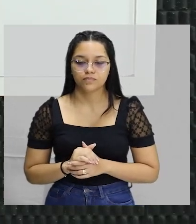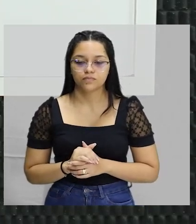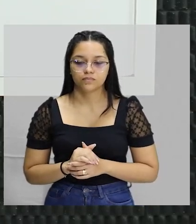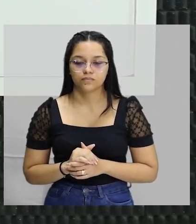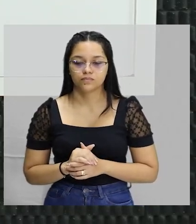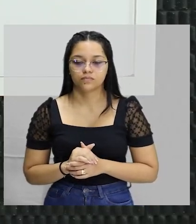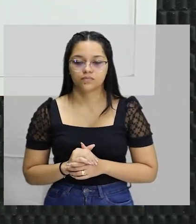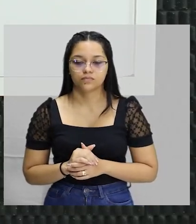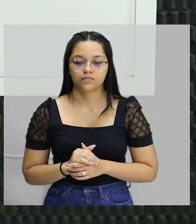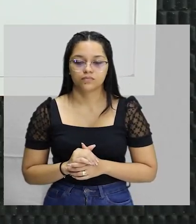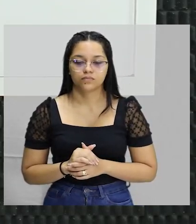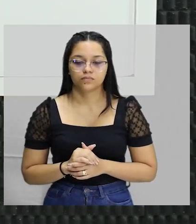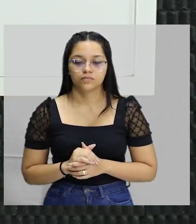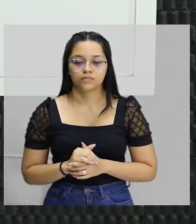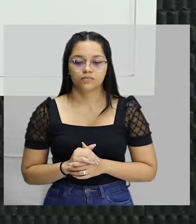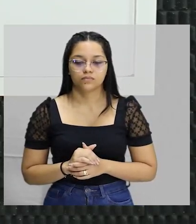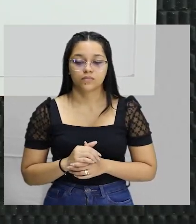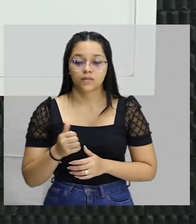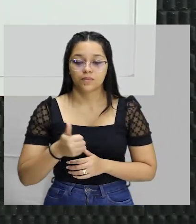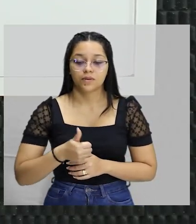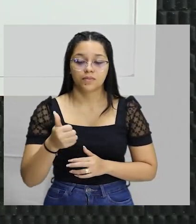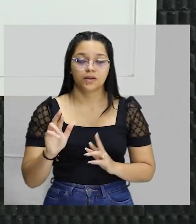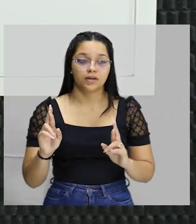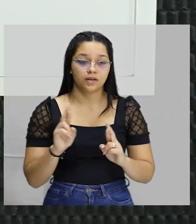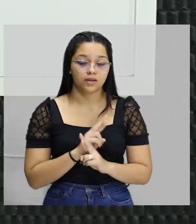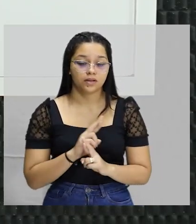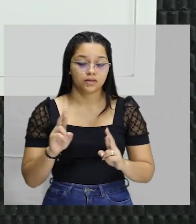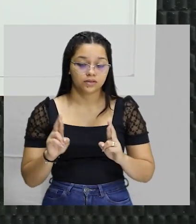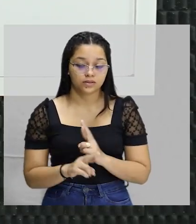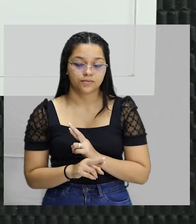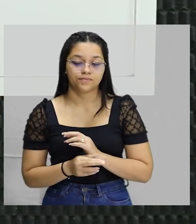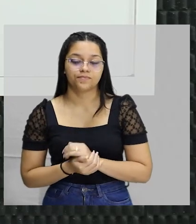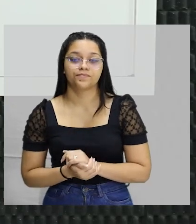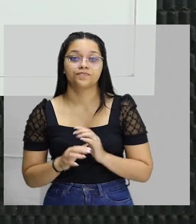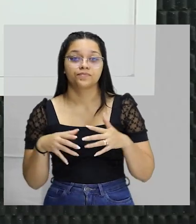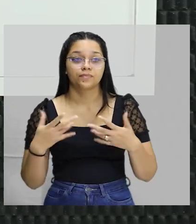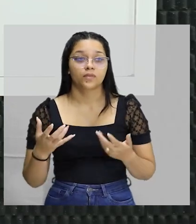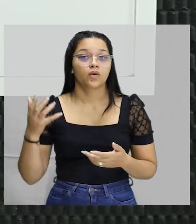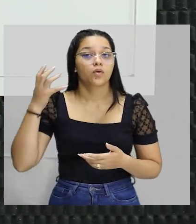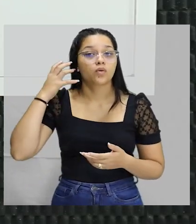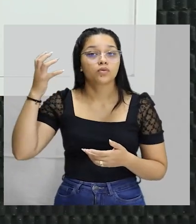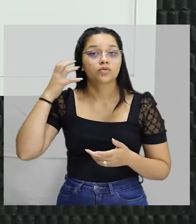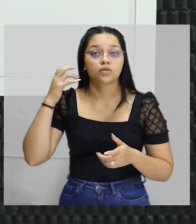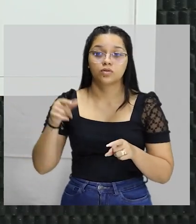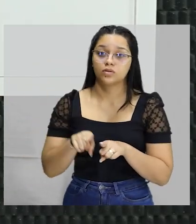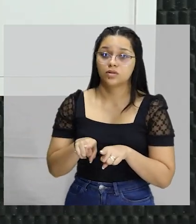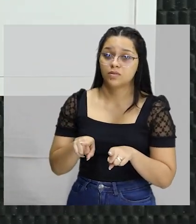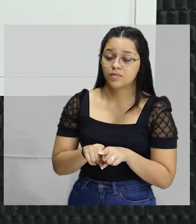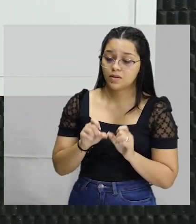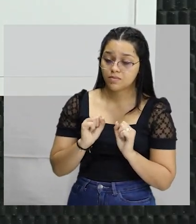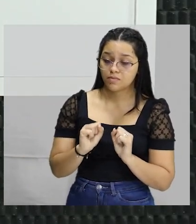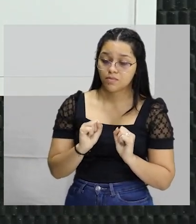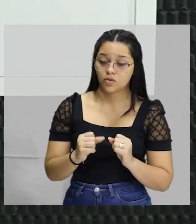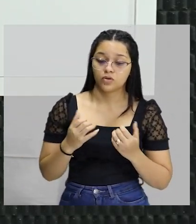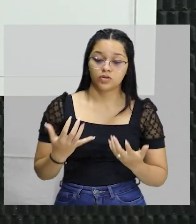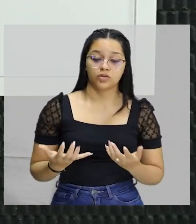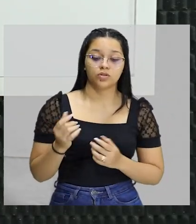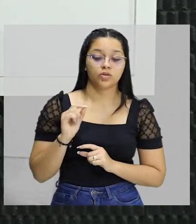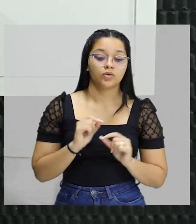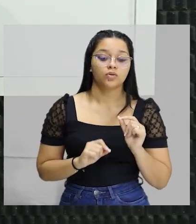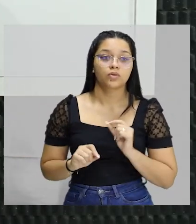Ou nos gases. Então, essa é a primeira relação. Bom, o som também, gente, ele pode ter